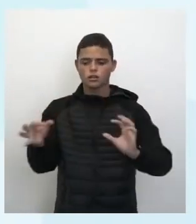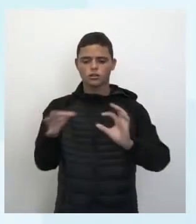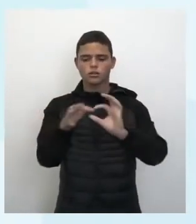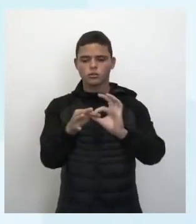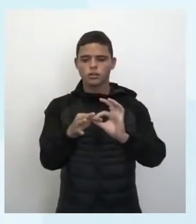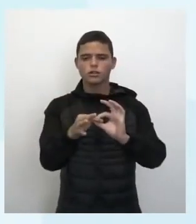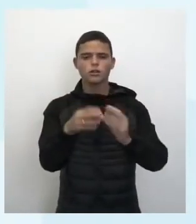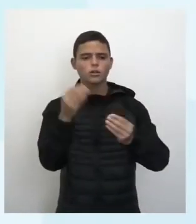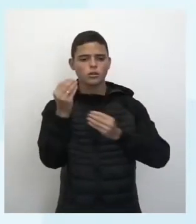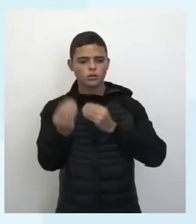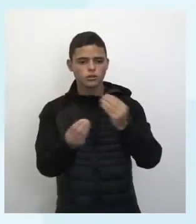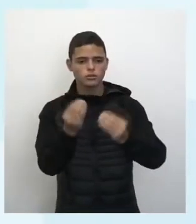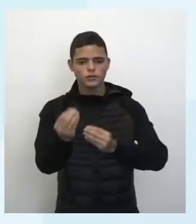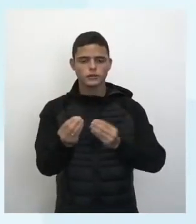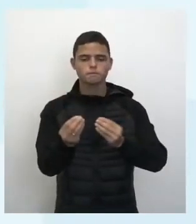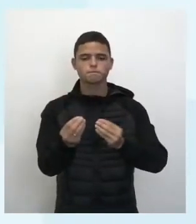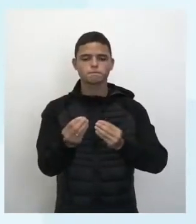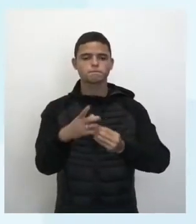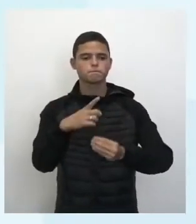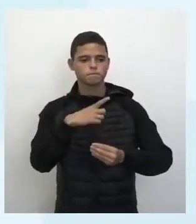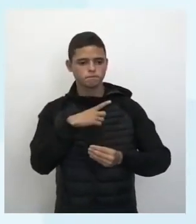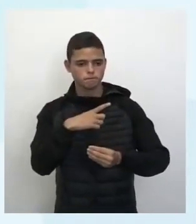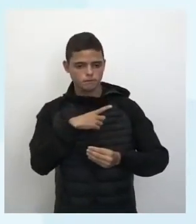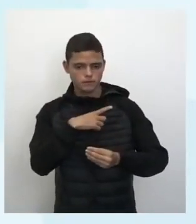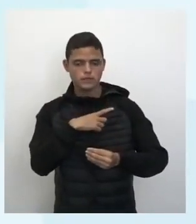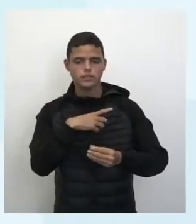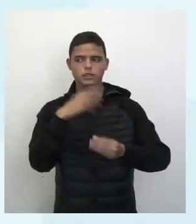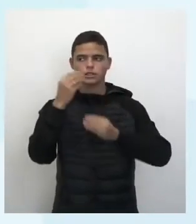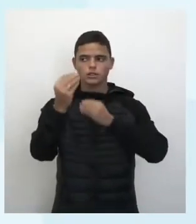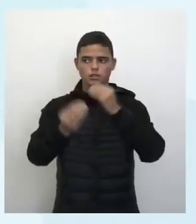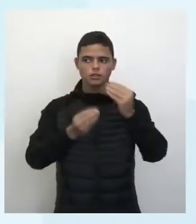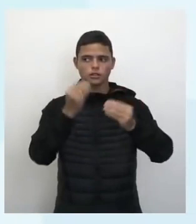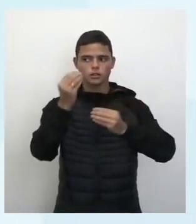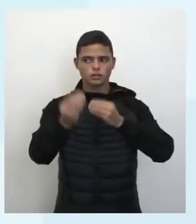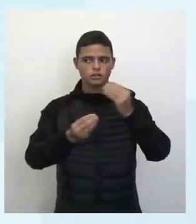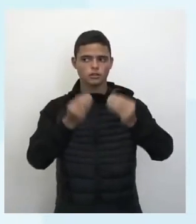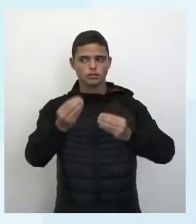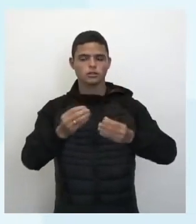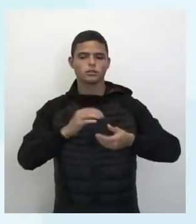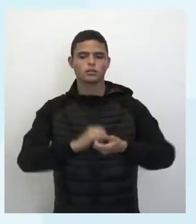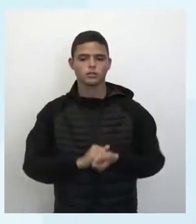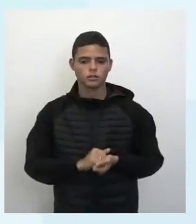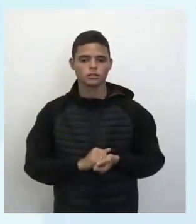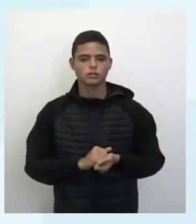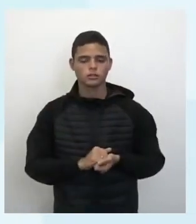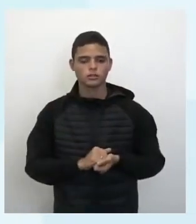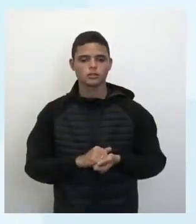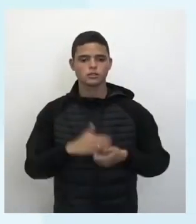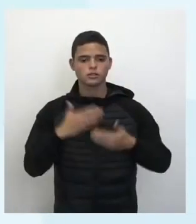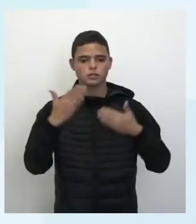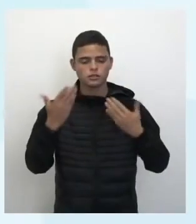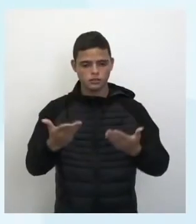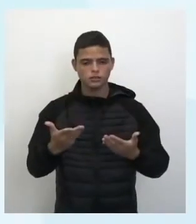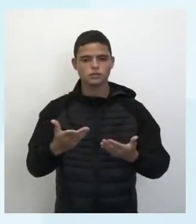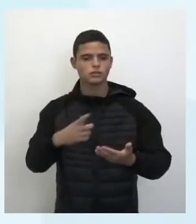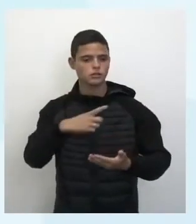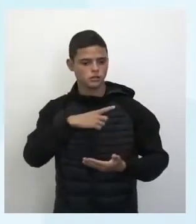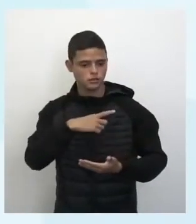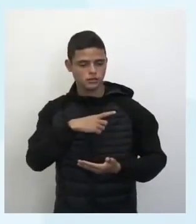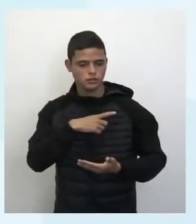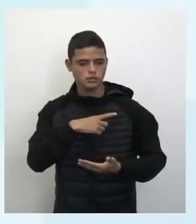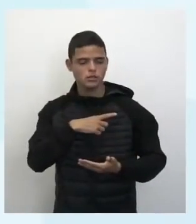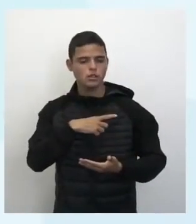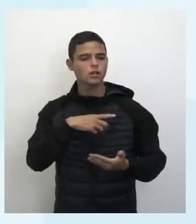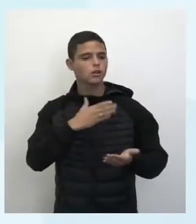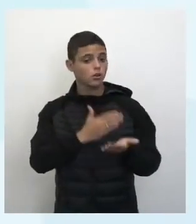Então, quando a gente fala de sintática e de sintaxe, a gente está falando de como a gente forma as frases, porque as palavras elas estão no dicionário, elas estão na nossa cabeça. Quando a